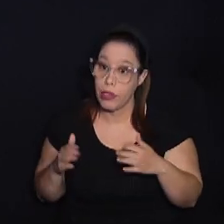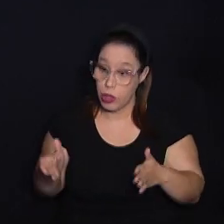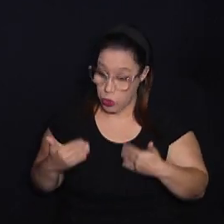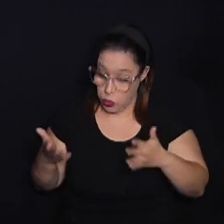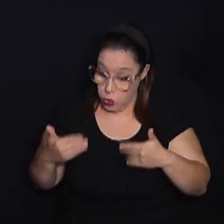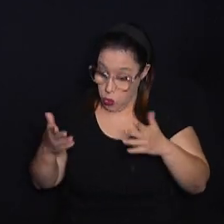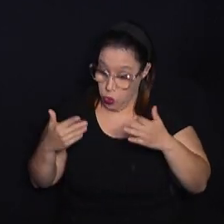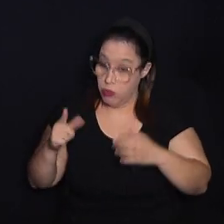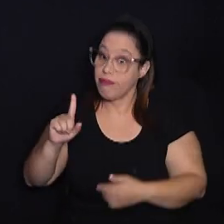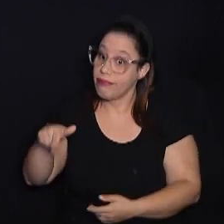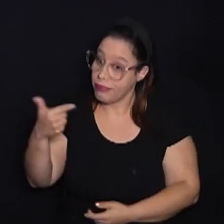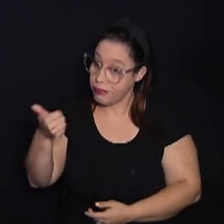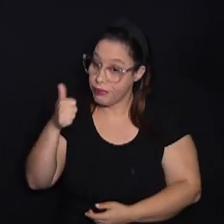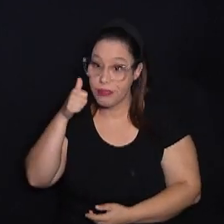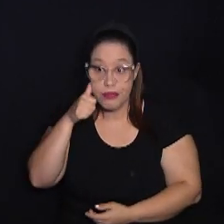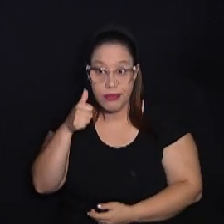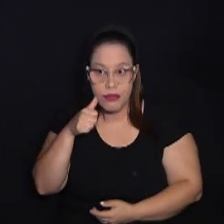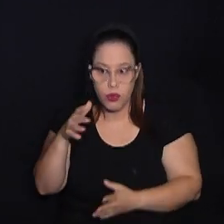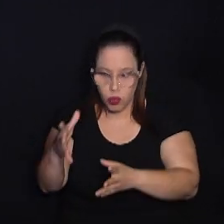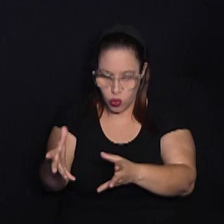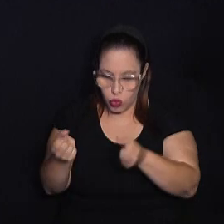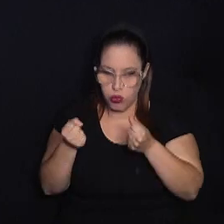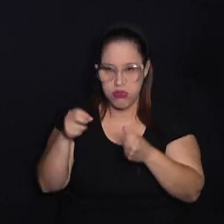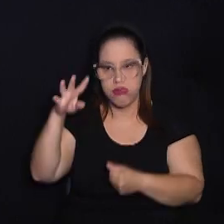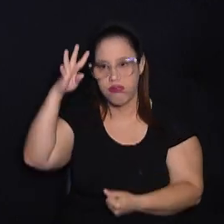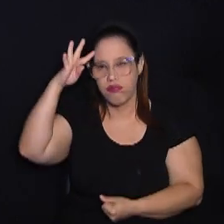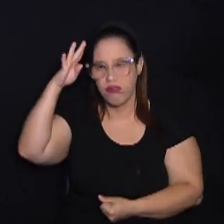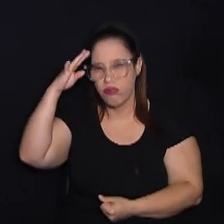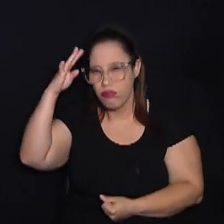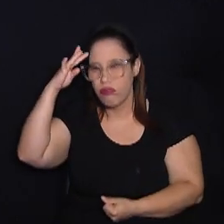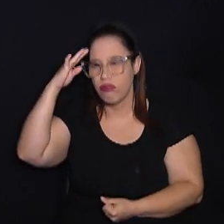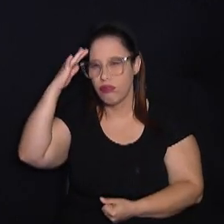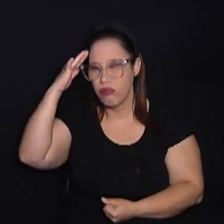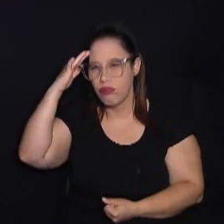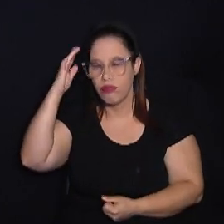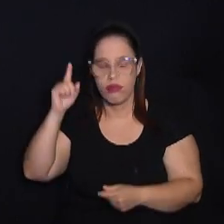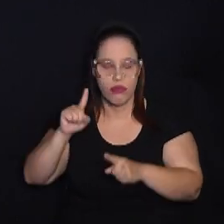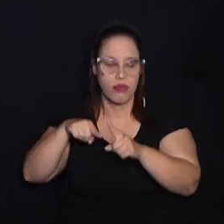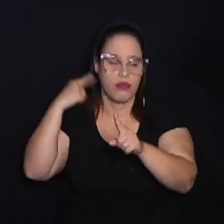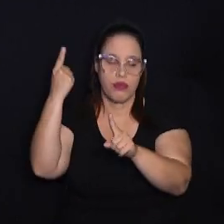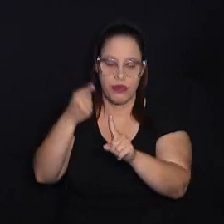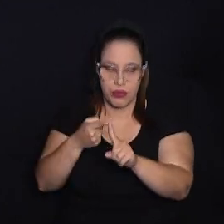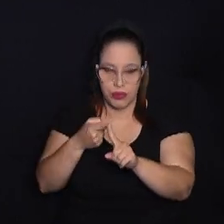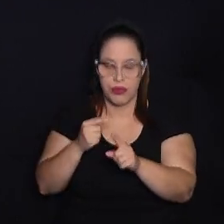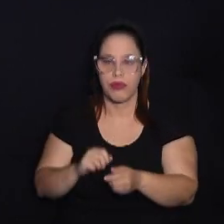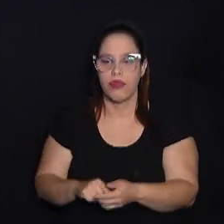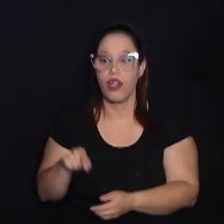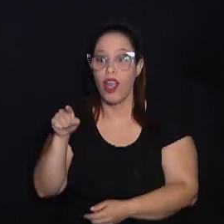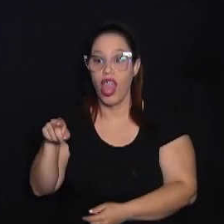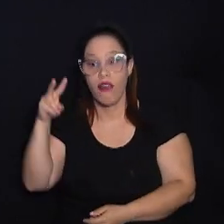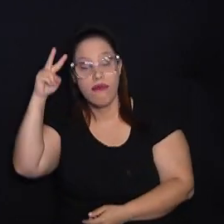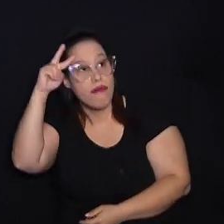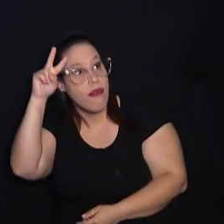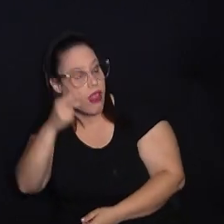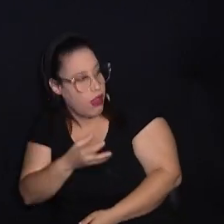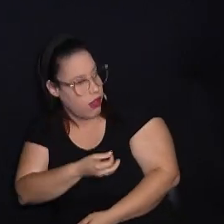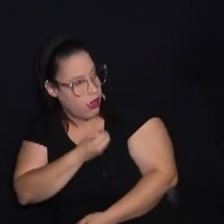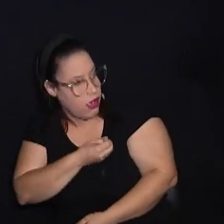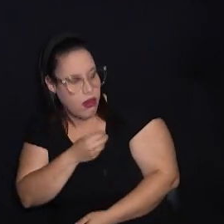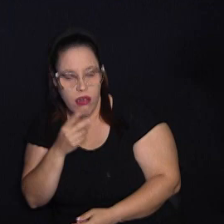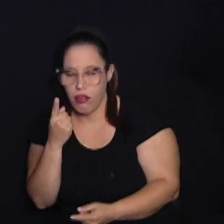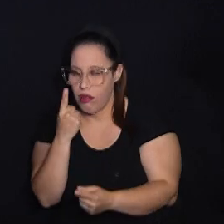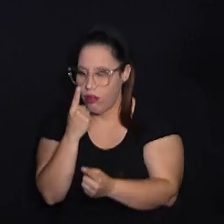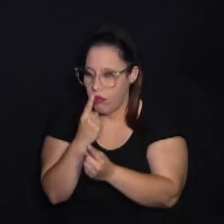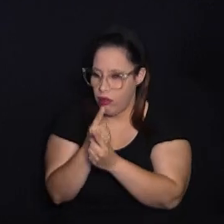outras mulheres a alcançarem seus sonhos e seus objetivos. E você, na sua história de vida, conseguiu